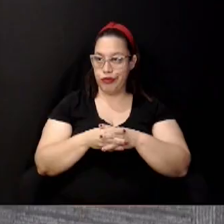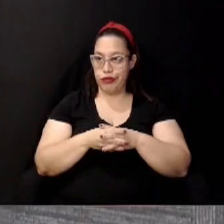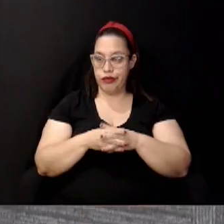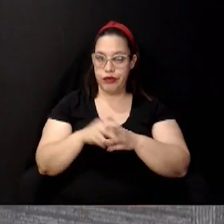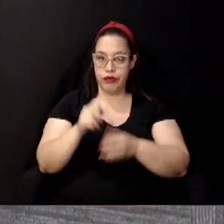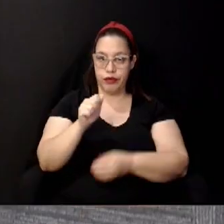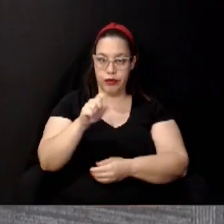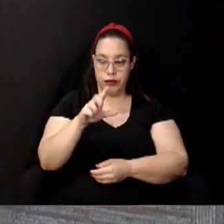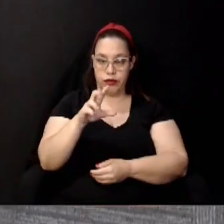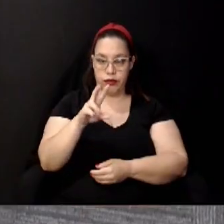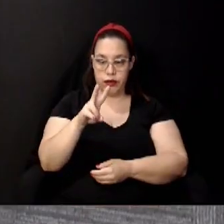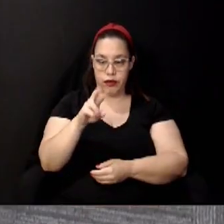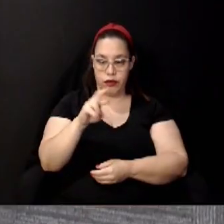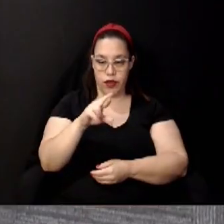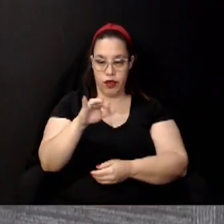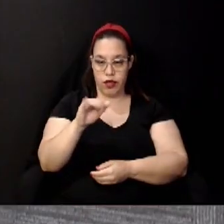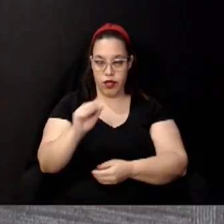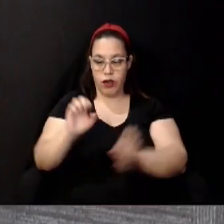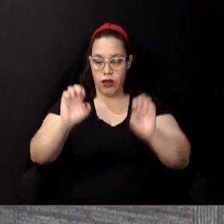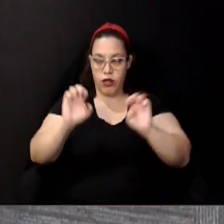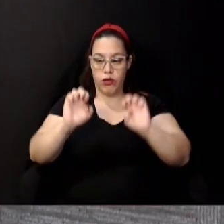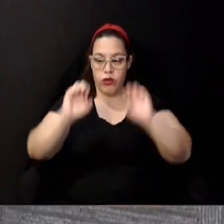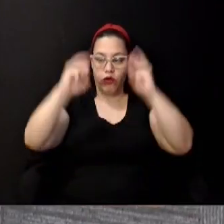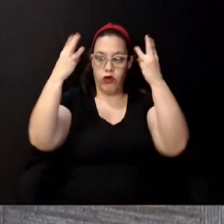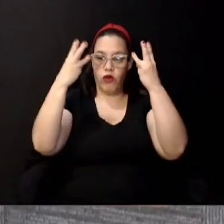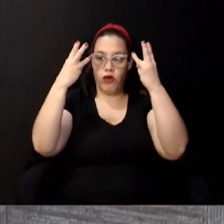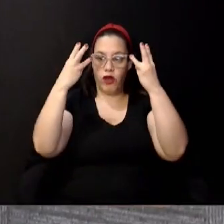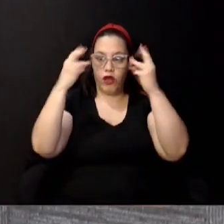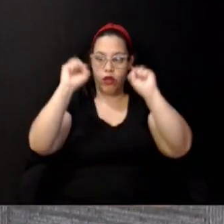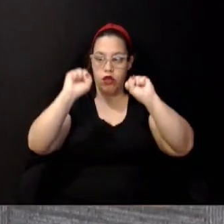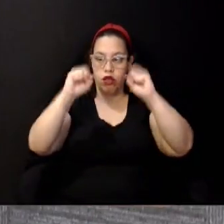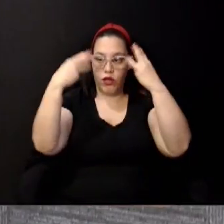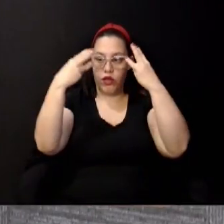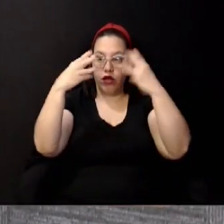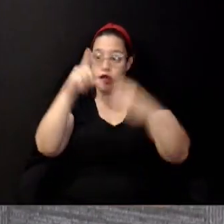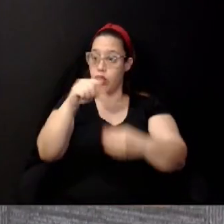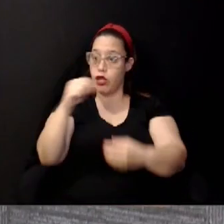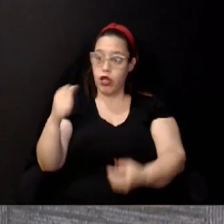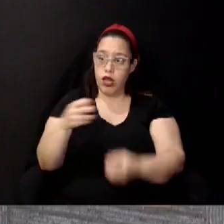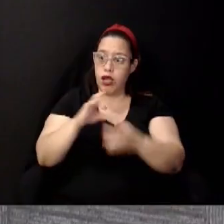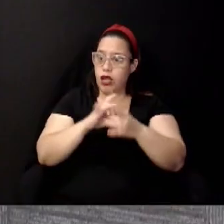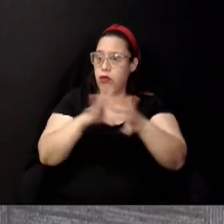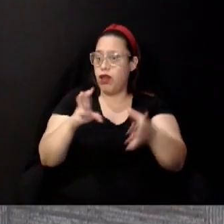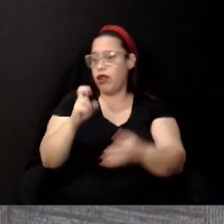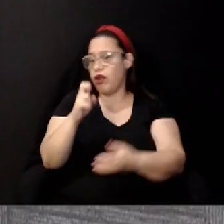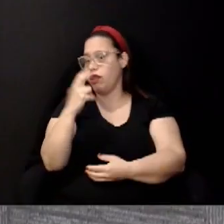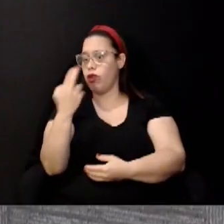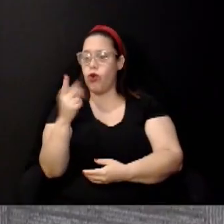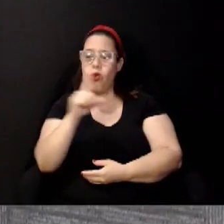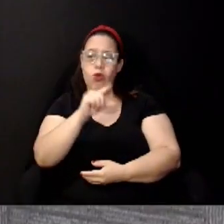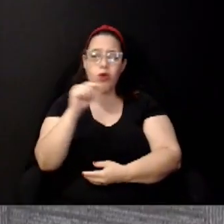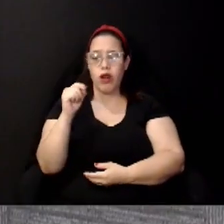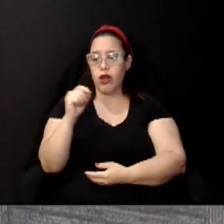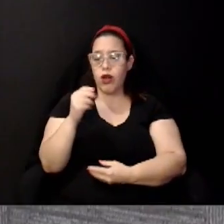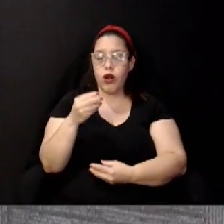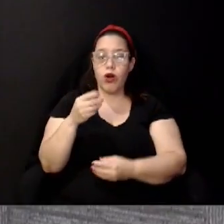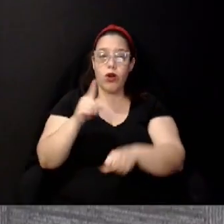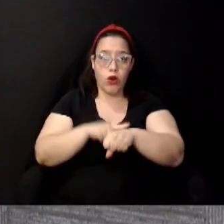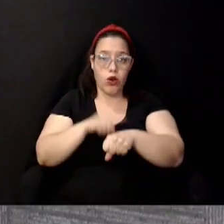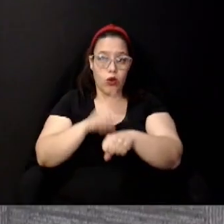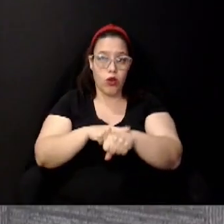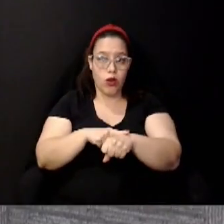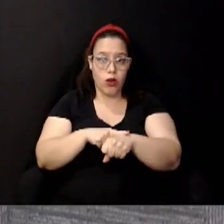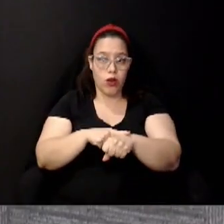de uma festa que vai ocorrer na cidade. Esse alvará tem que sair. Ou então não sair com um tempo hábil para que toda